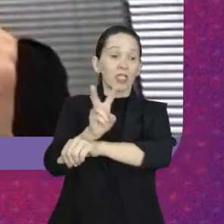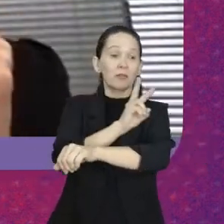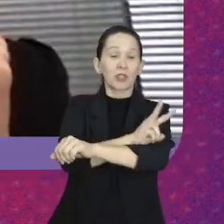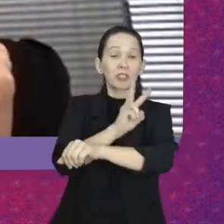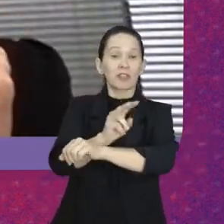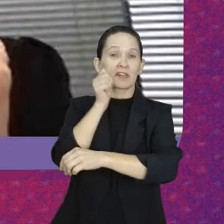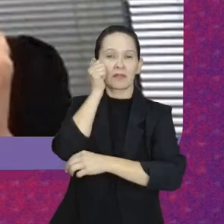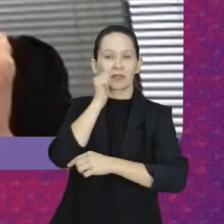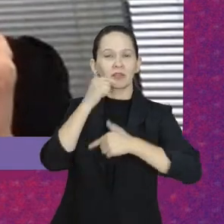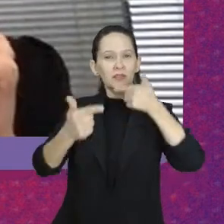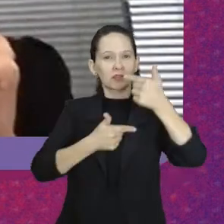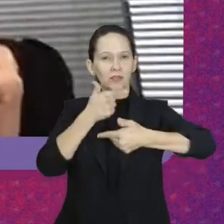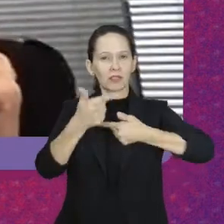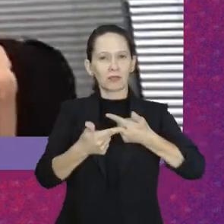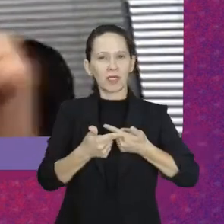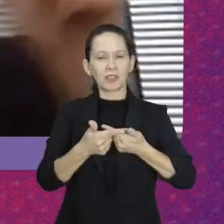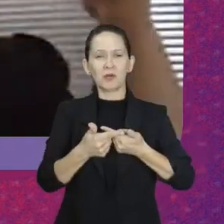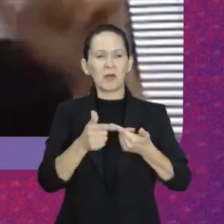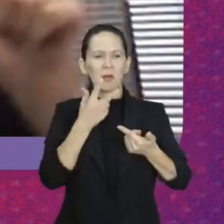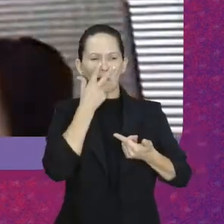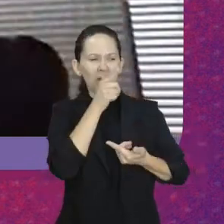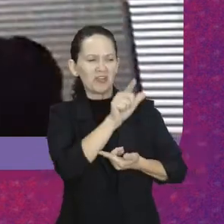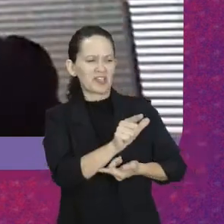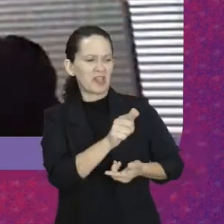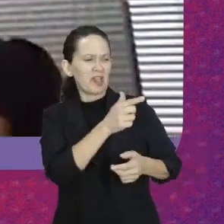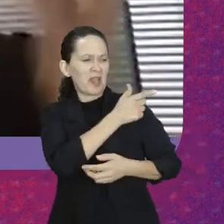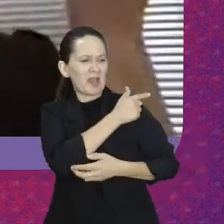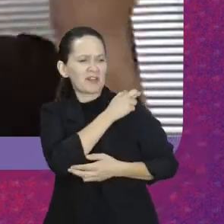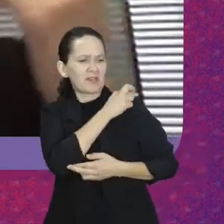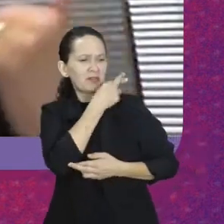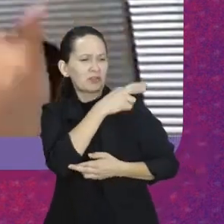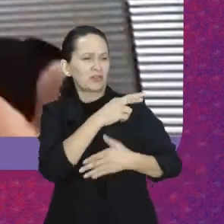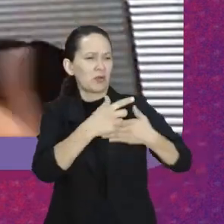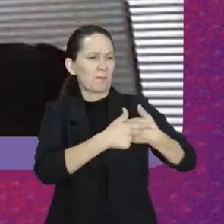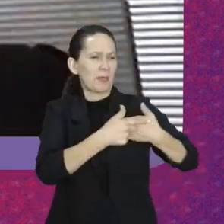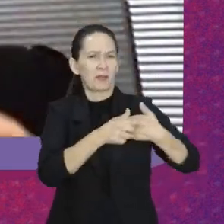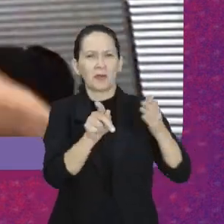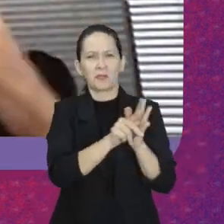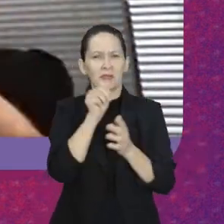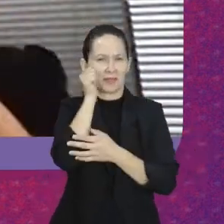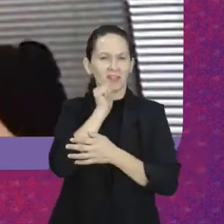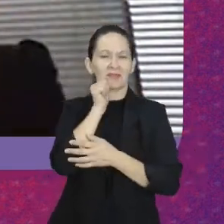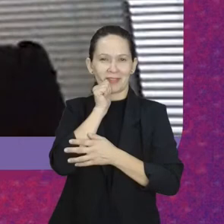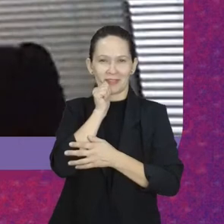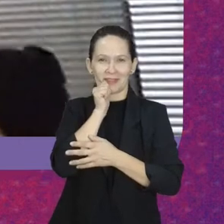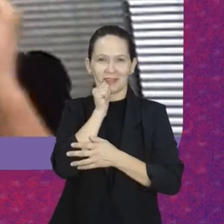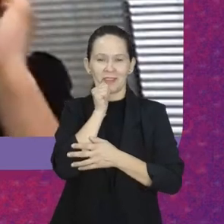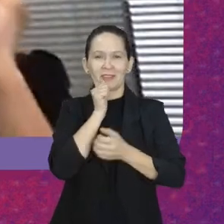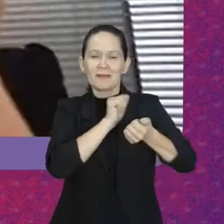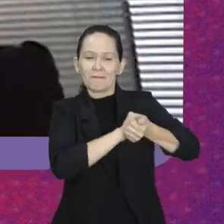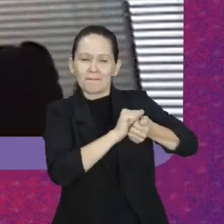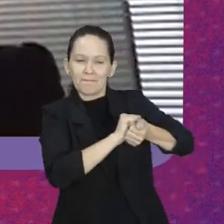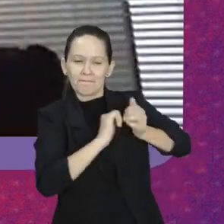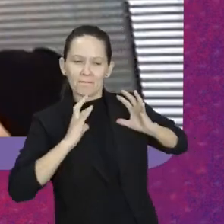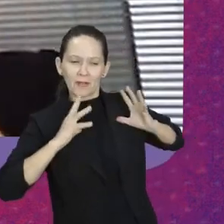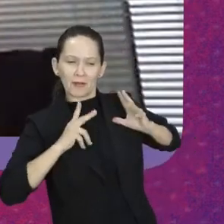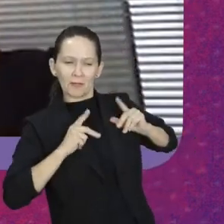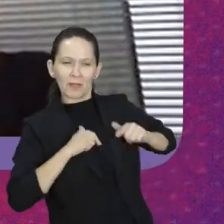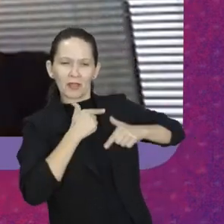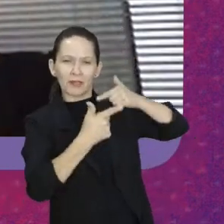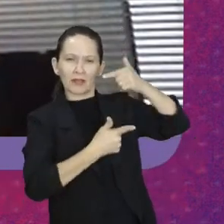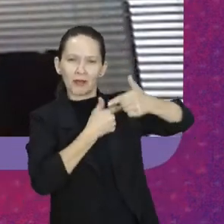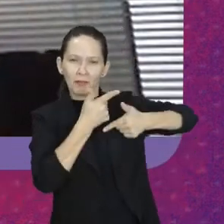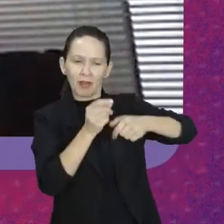mulheres que exercem um trabalho que é naturalizado como obrigação da mulher, e elas atuam, né, como faxineiras, como